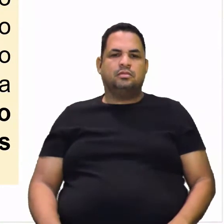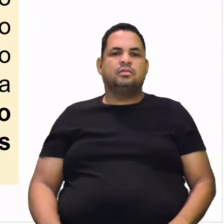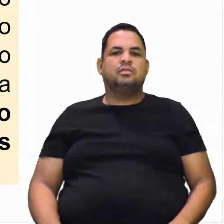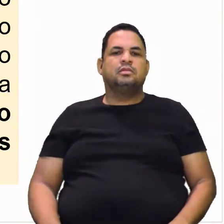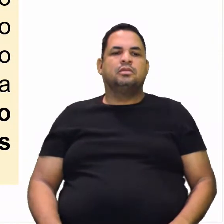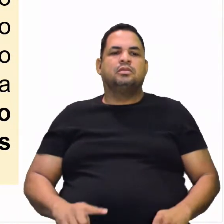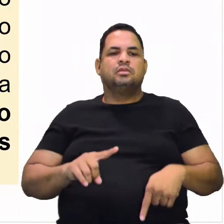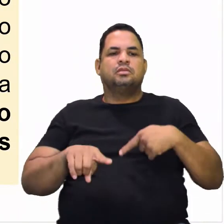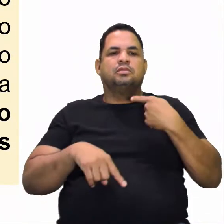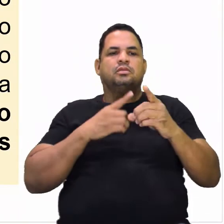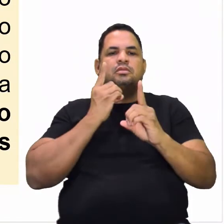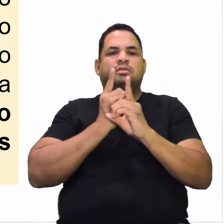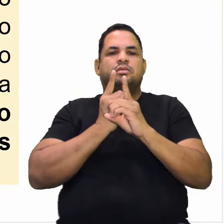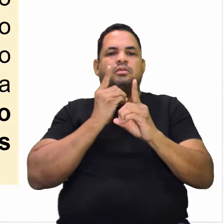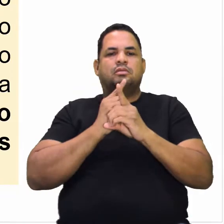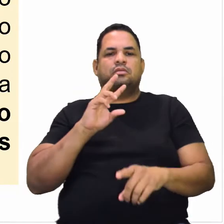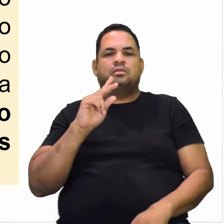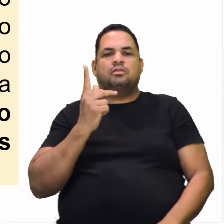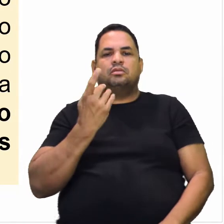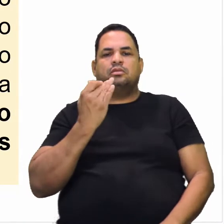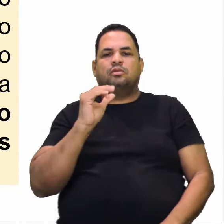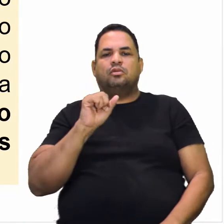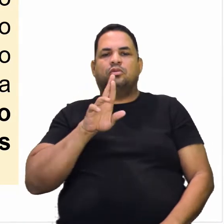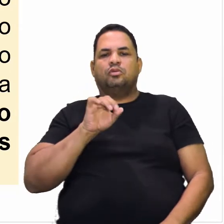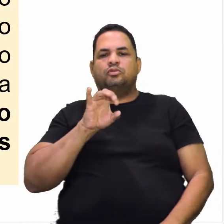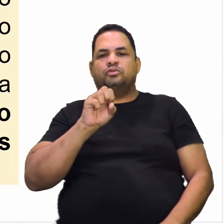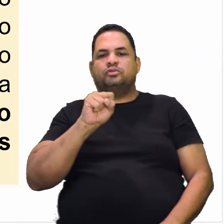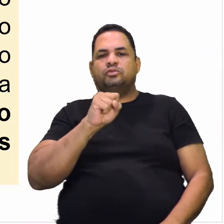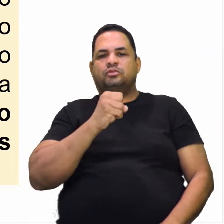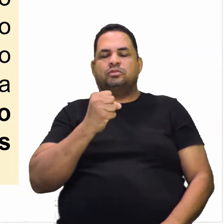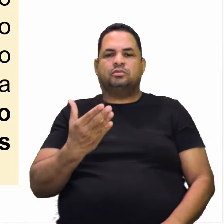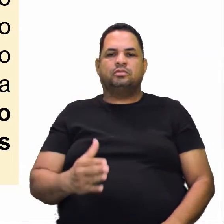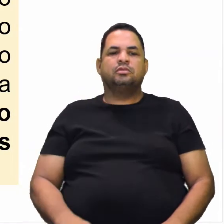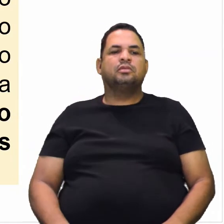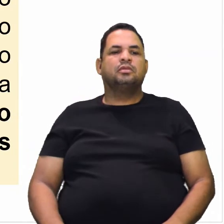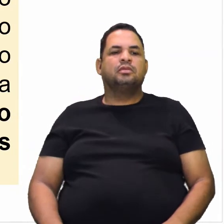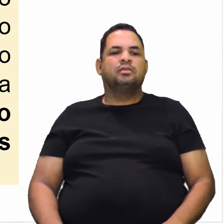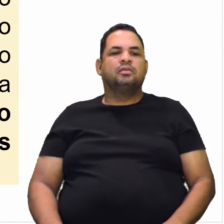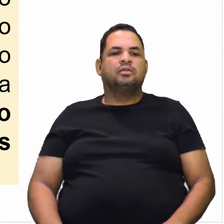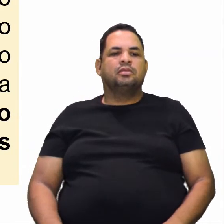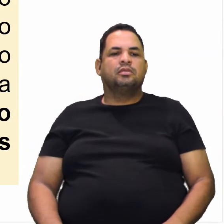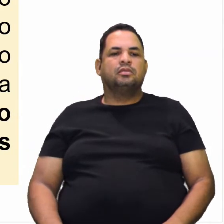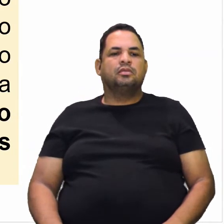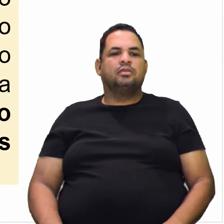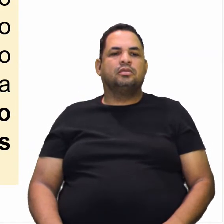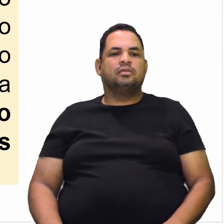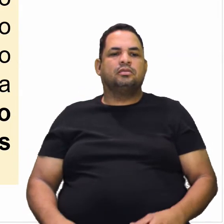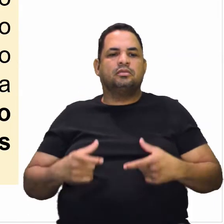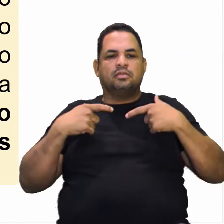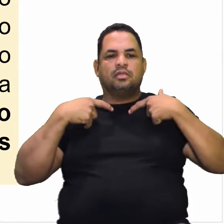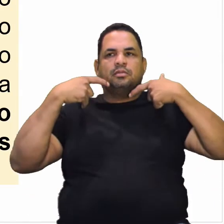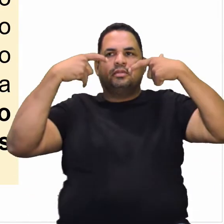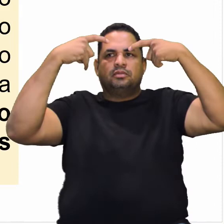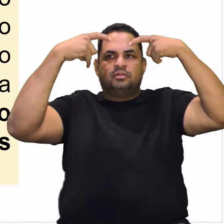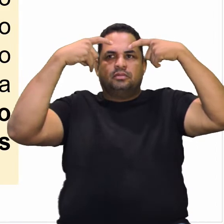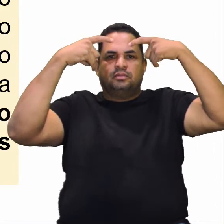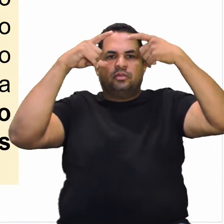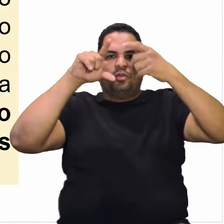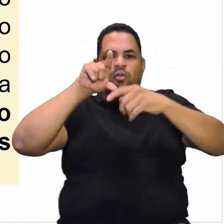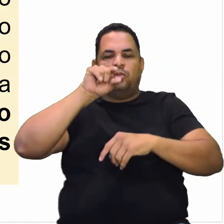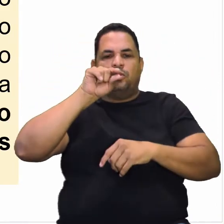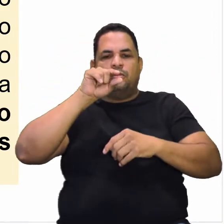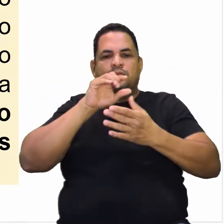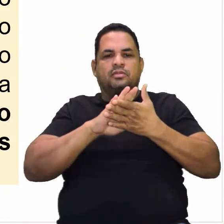Depois nos deparamos com Horus. Horus, olha aqui, ó. Essa cabeça de falcão. Filho